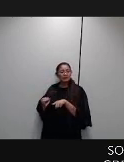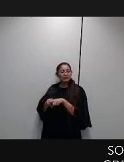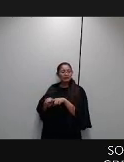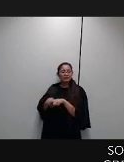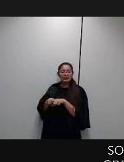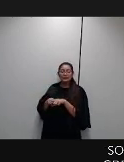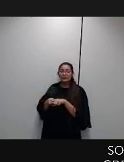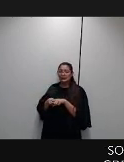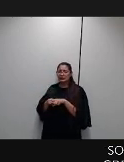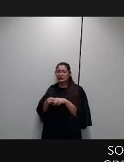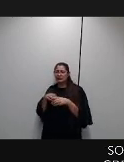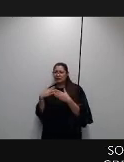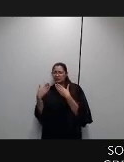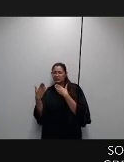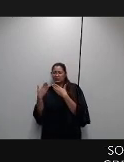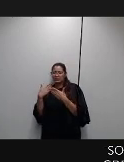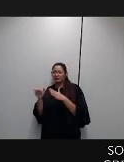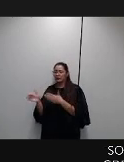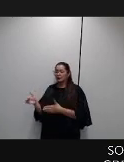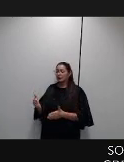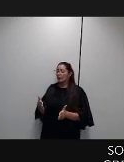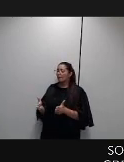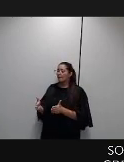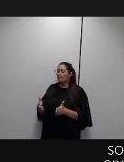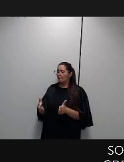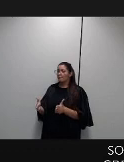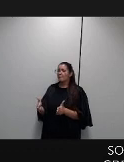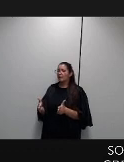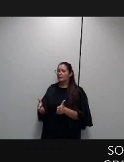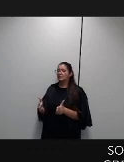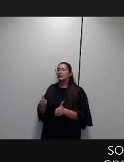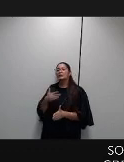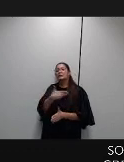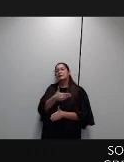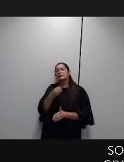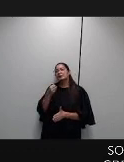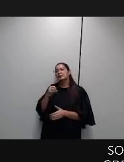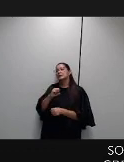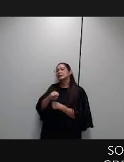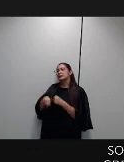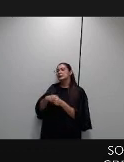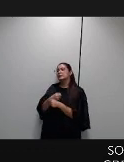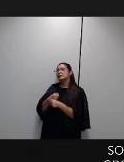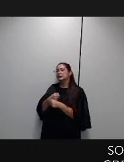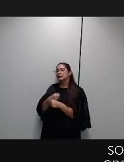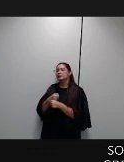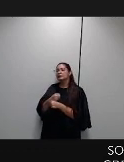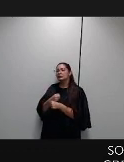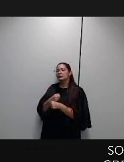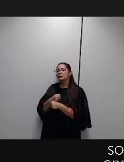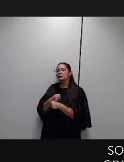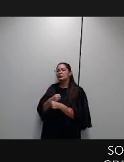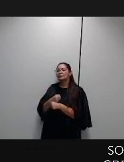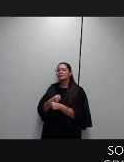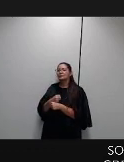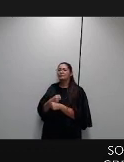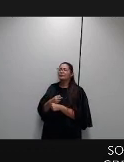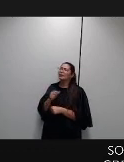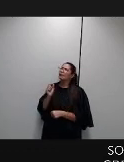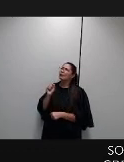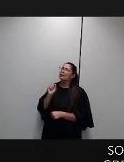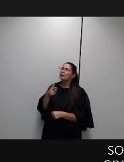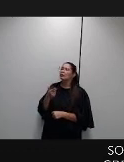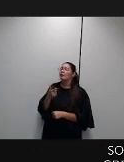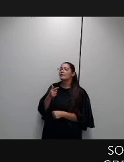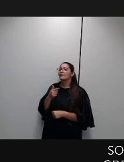prazo prescricional o prazo de dez anos a receita patrimonial eu até parei aqui um